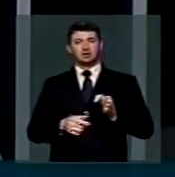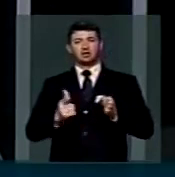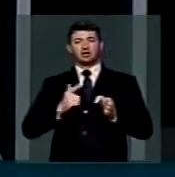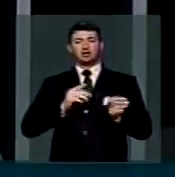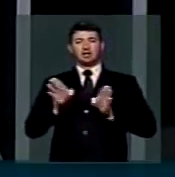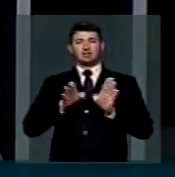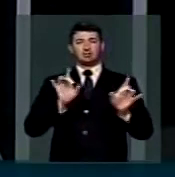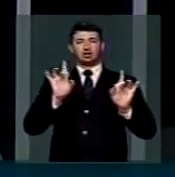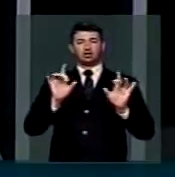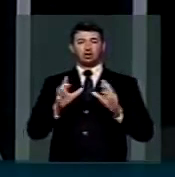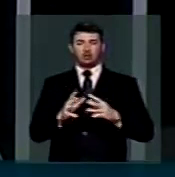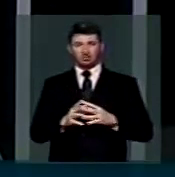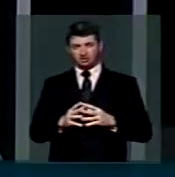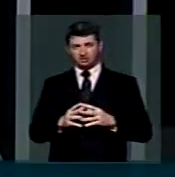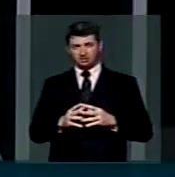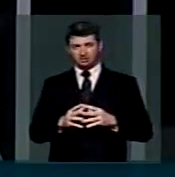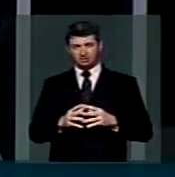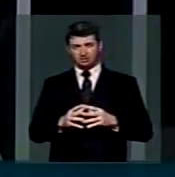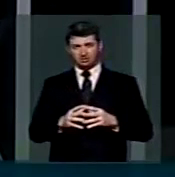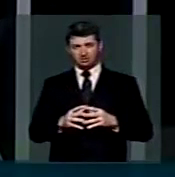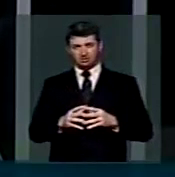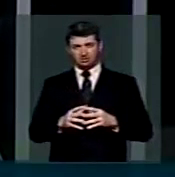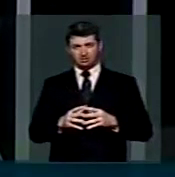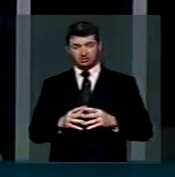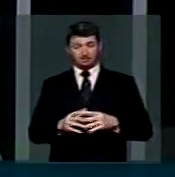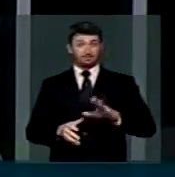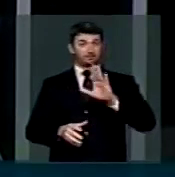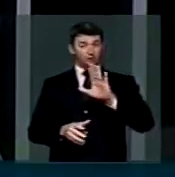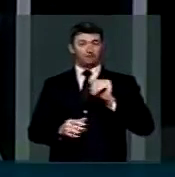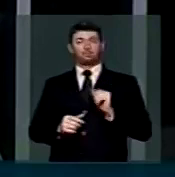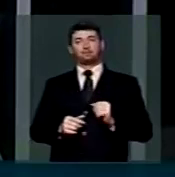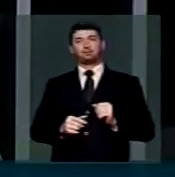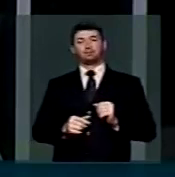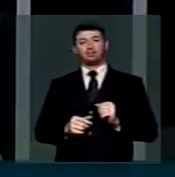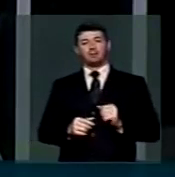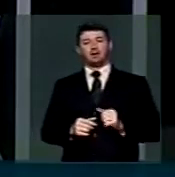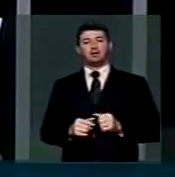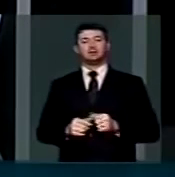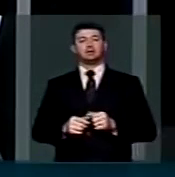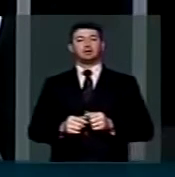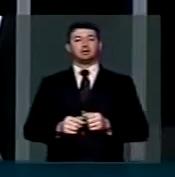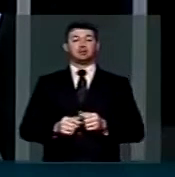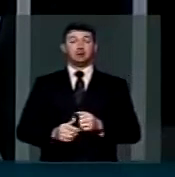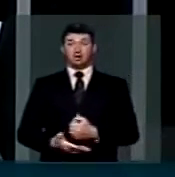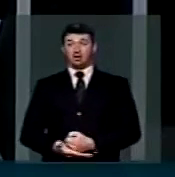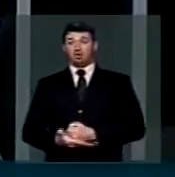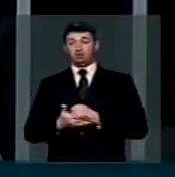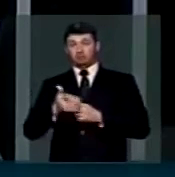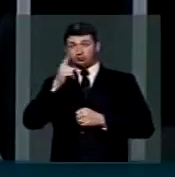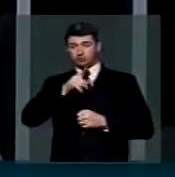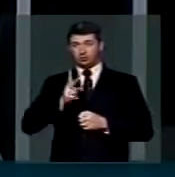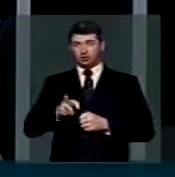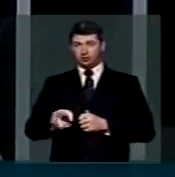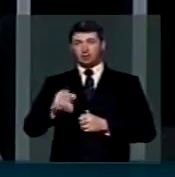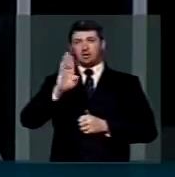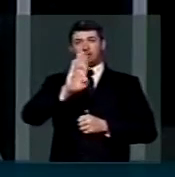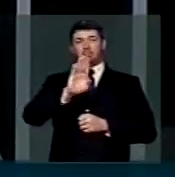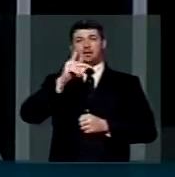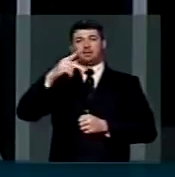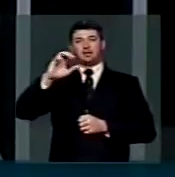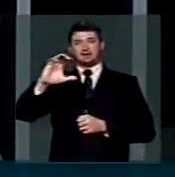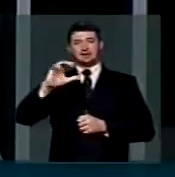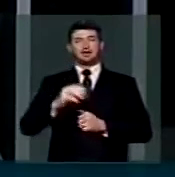tinham acessibilidade. Em relação ao benefício da prestação continuada,